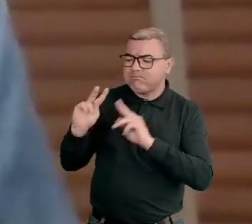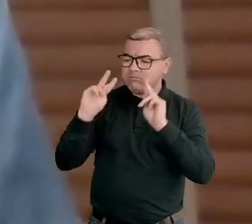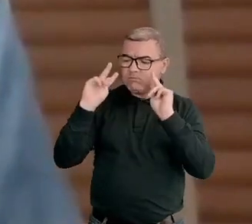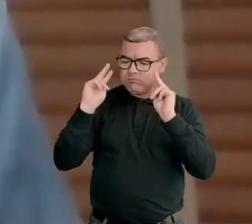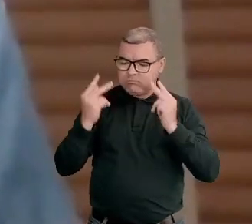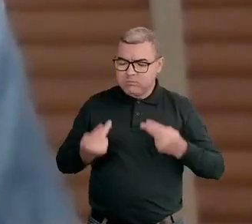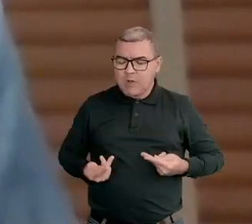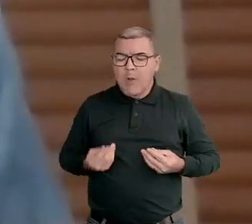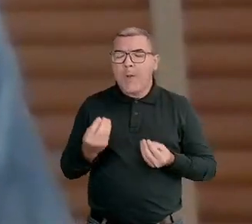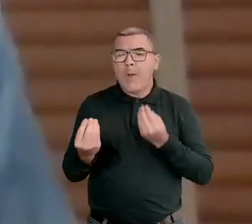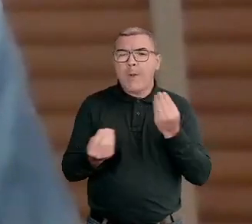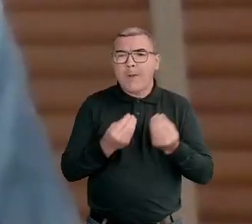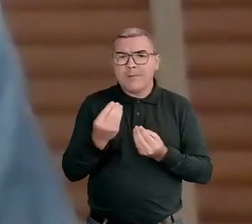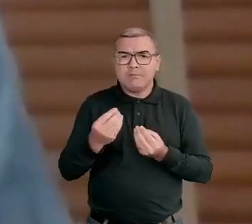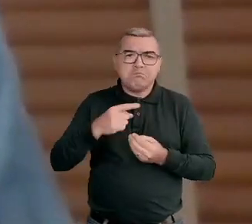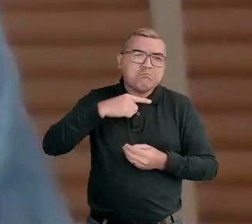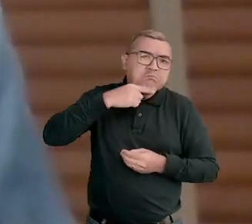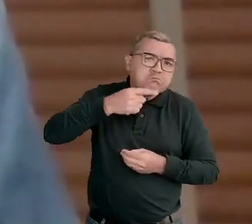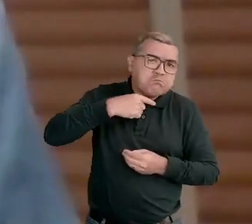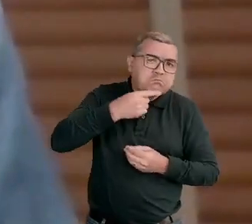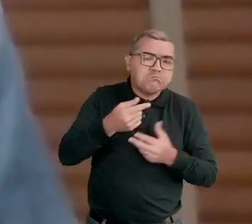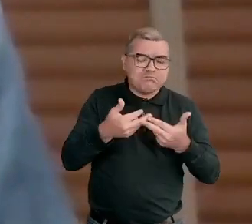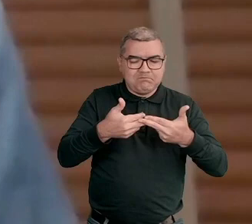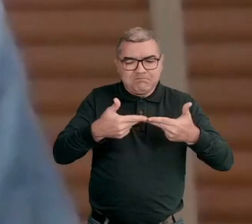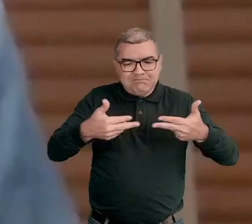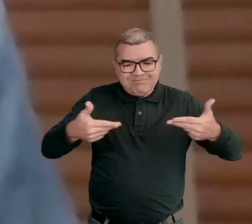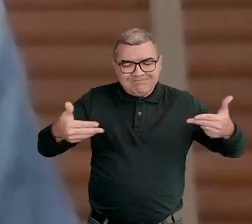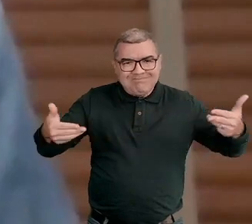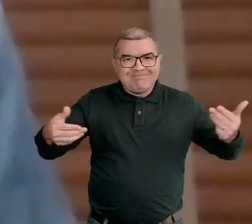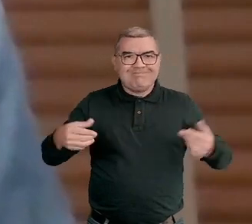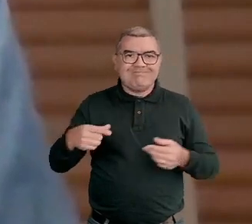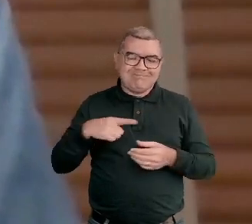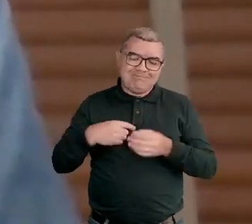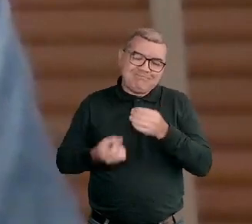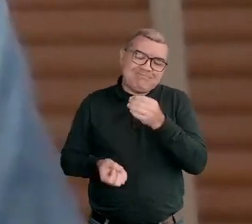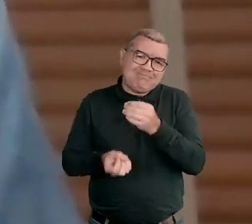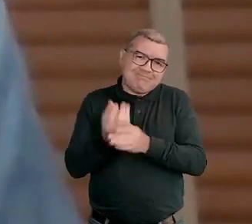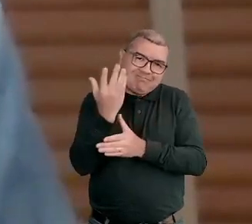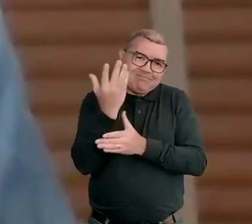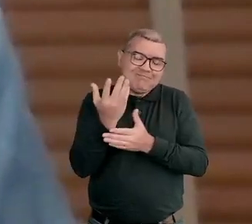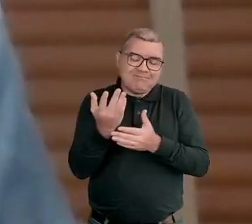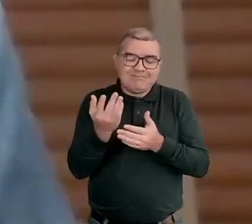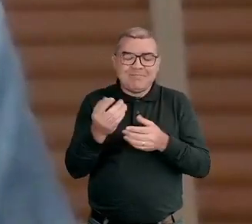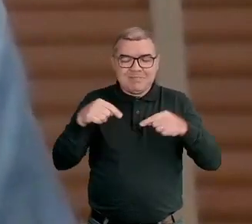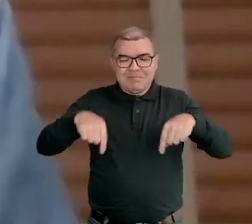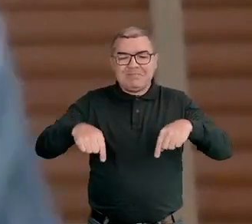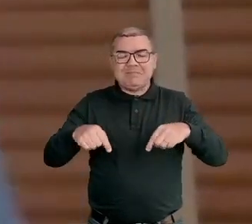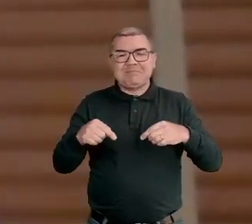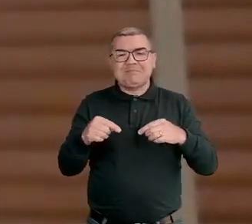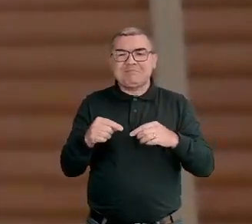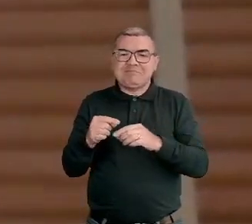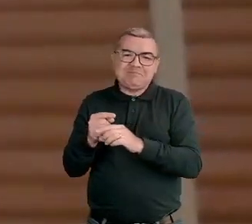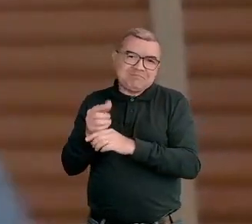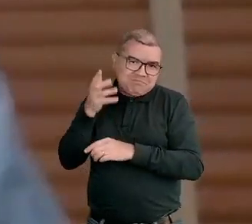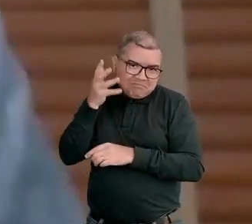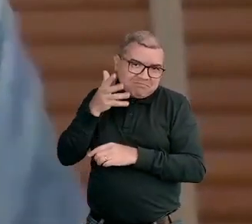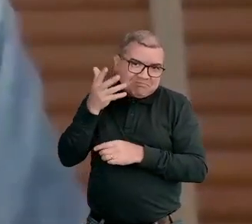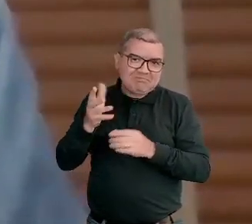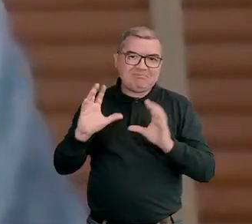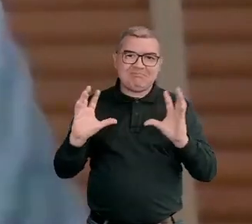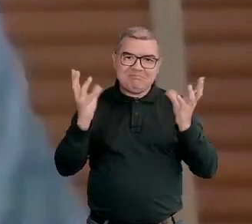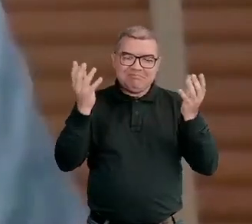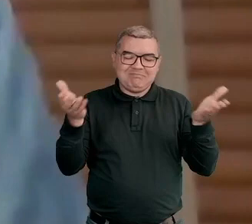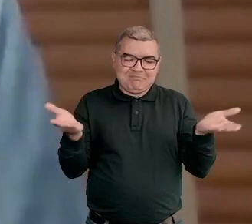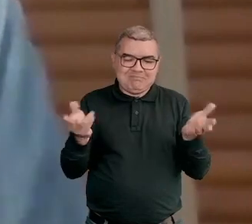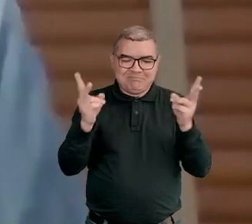isso? São dúvidas que naturalmente surgem em um encontro como o de hoje. E nós temos